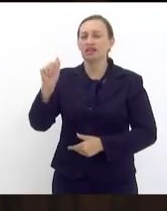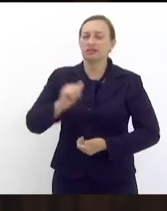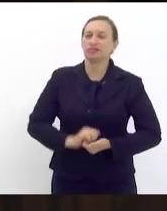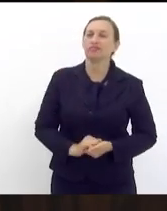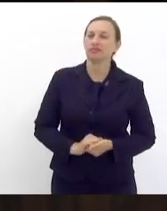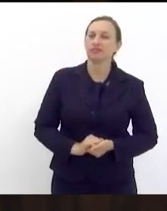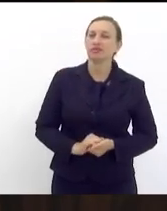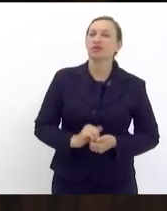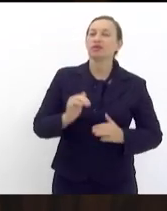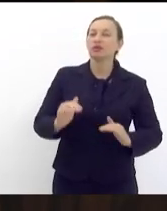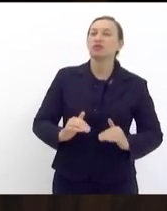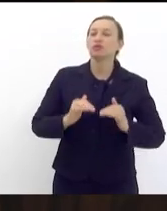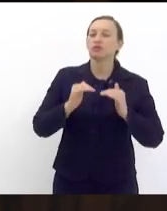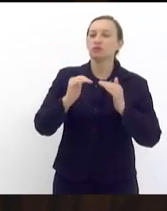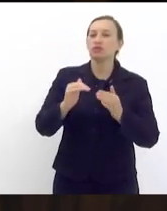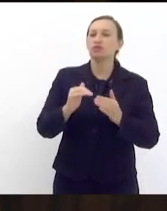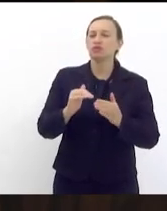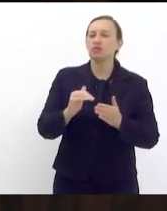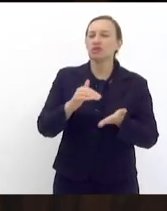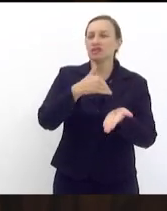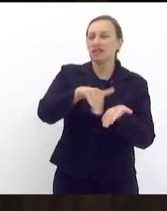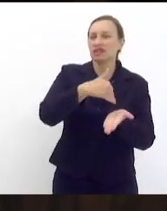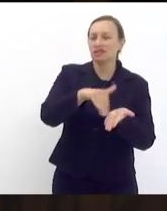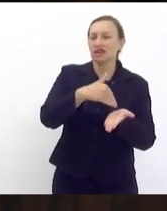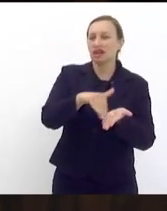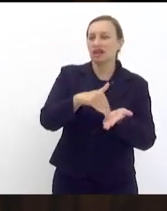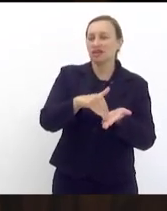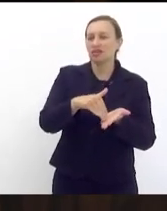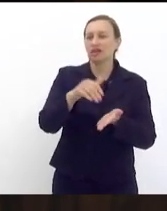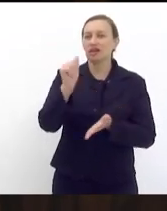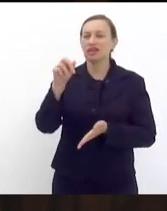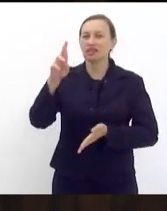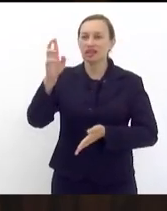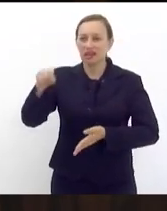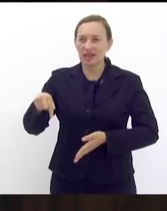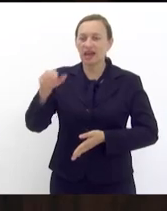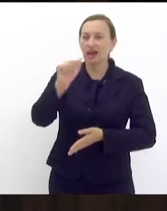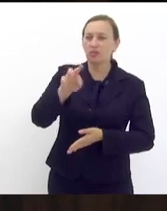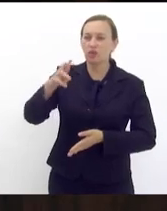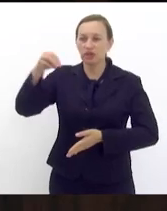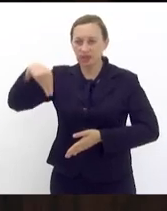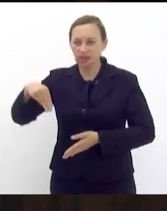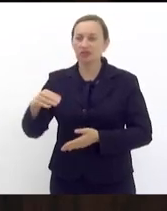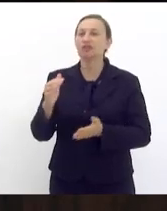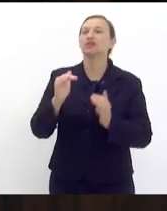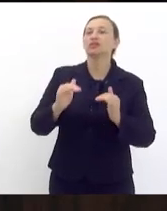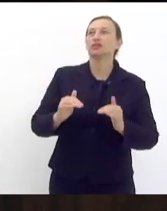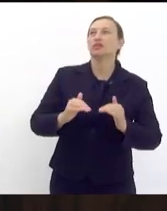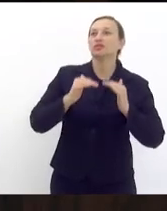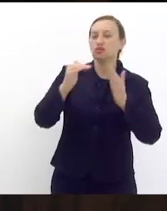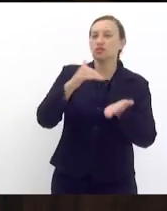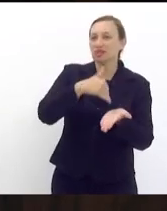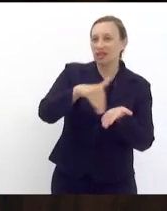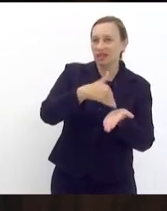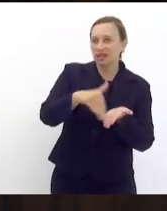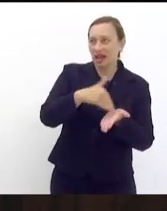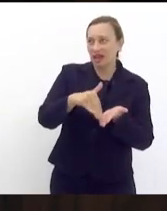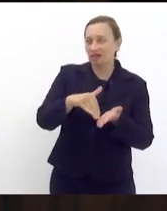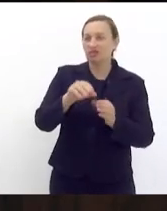Subsecretário de Desenvolvimento Econômico, André Amorim. Subsecretário de Educação, Daiane Lima.